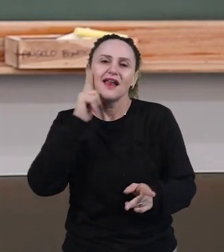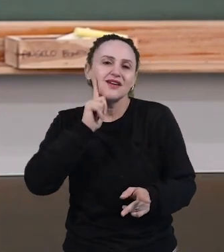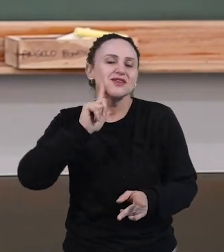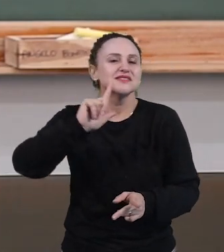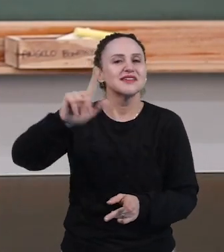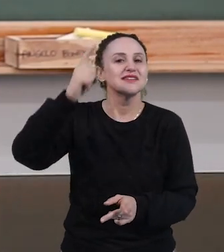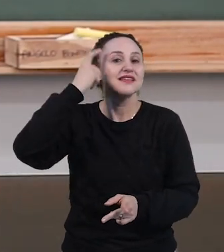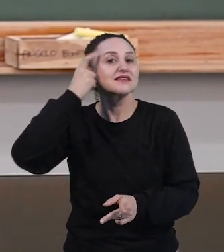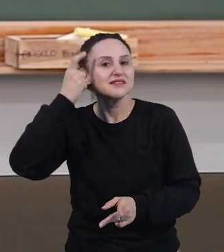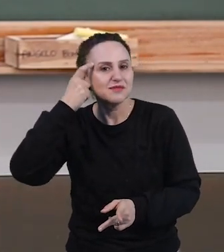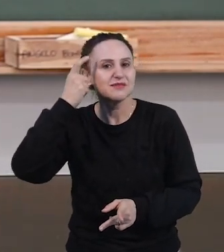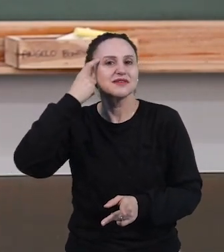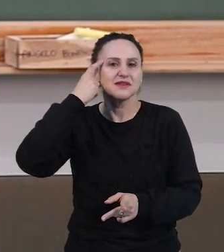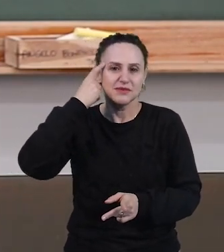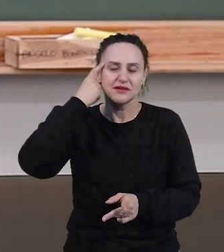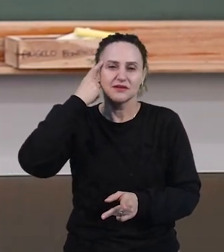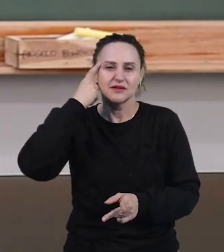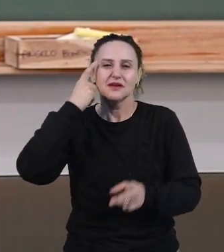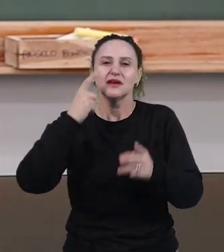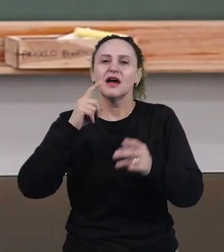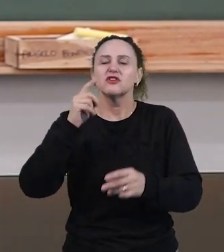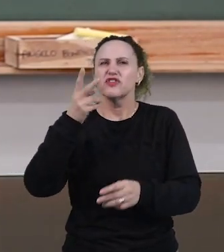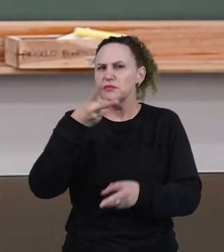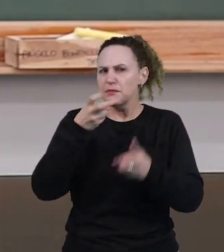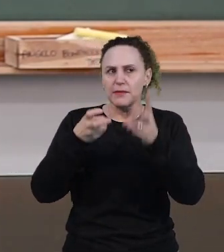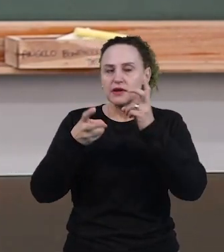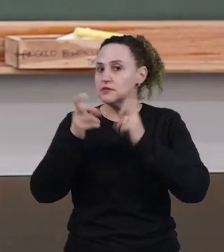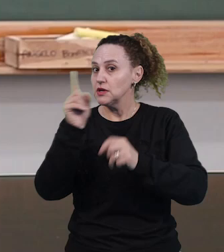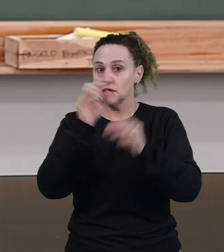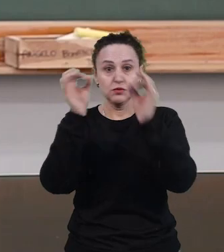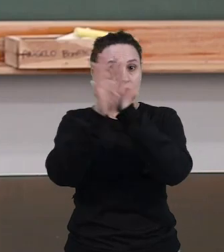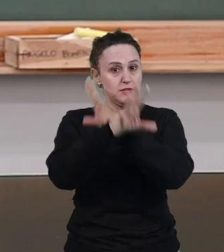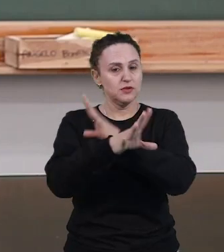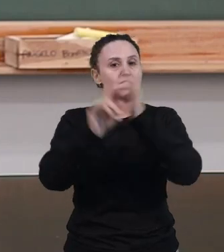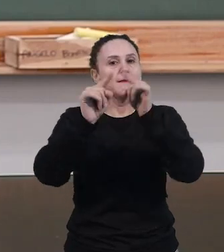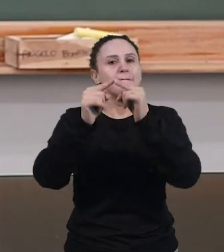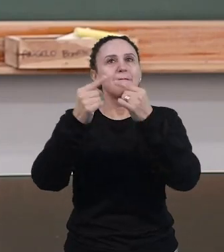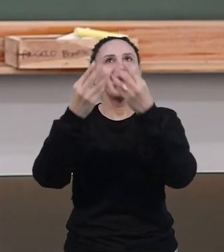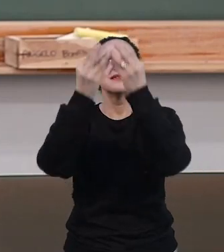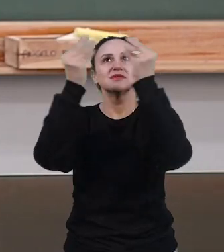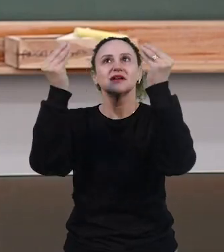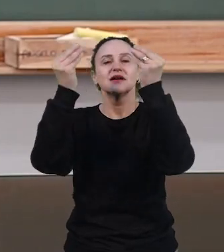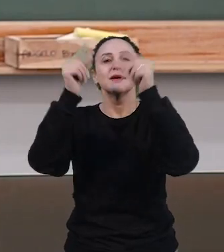está totalmente autônomo, né? A gente vai ver que num próximo e nem abstrato, mas já é um